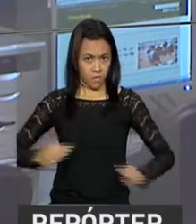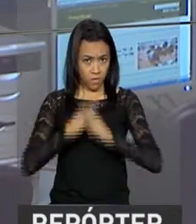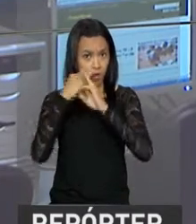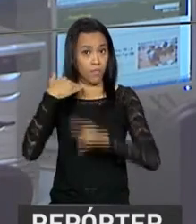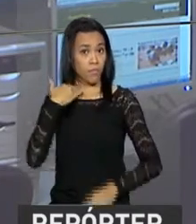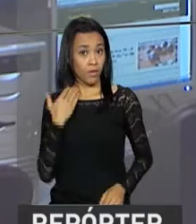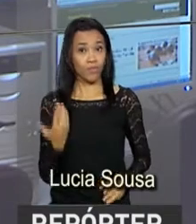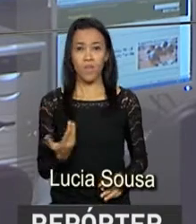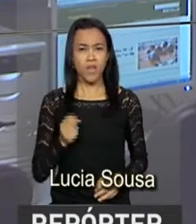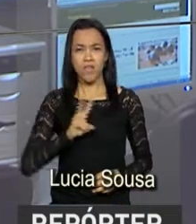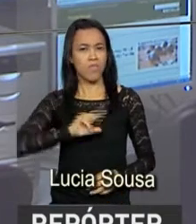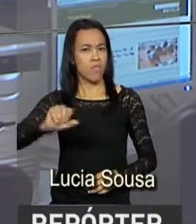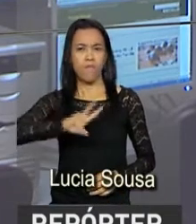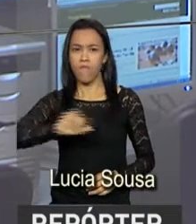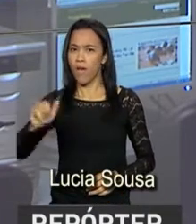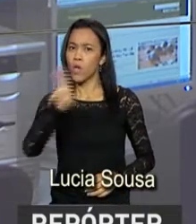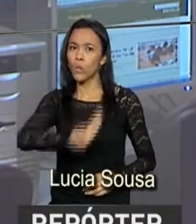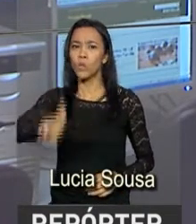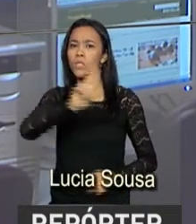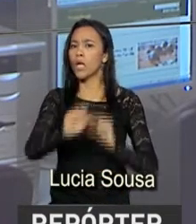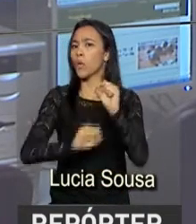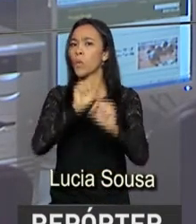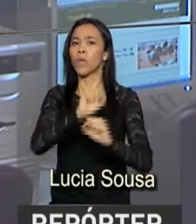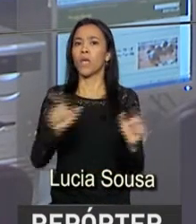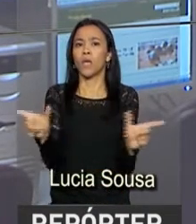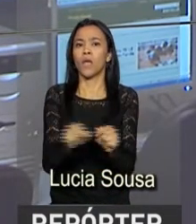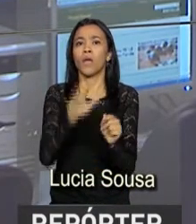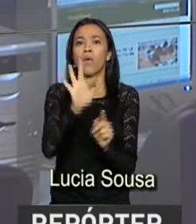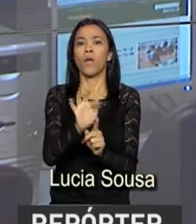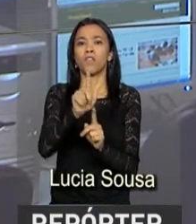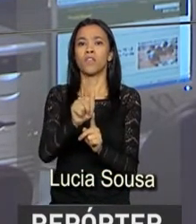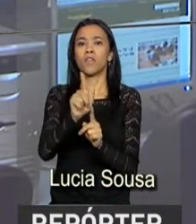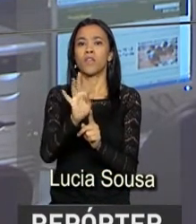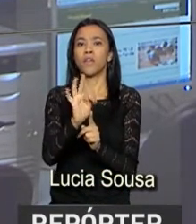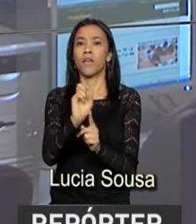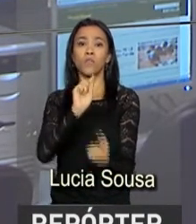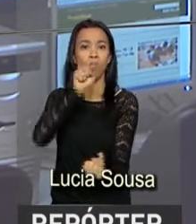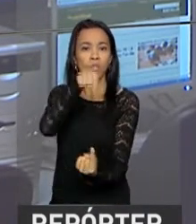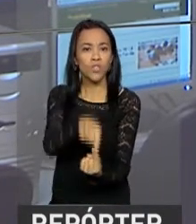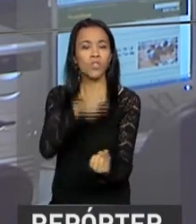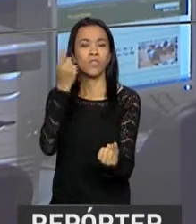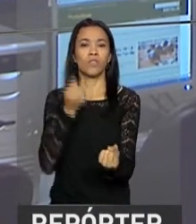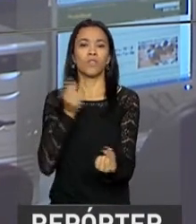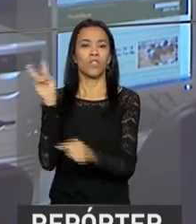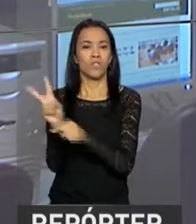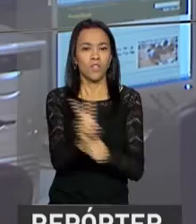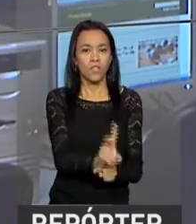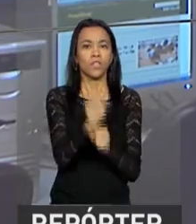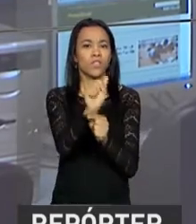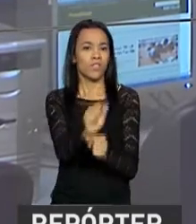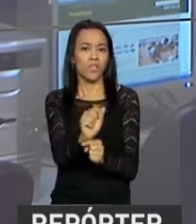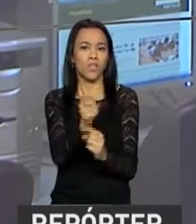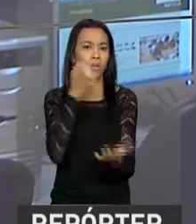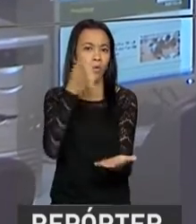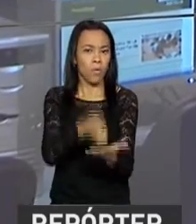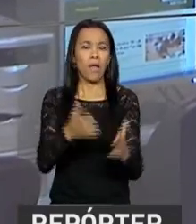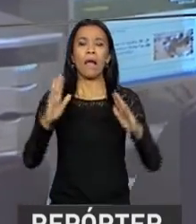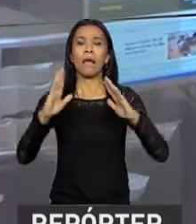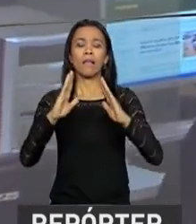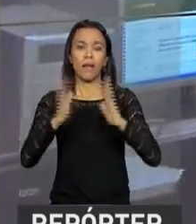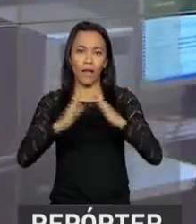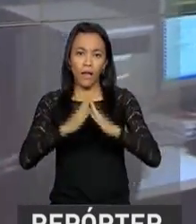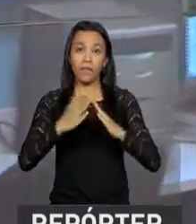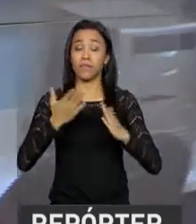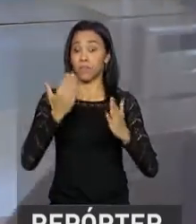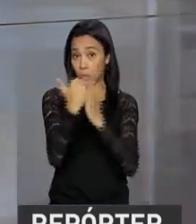não vai mais usar recursos do fgts para financiar moradias do programa minha casa minha vida quem explica pra gente